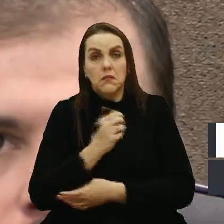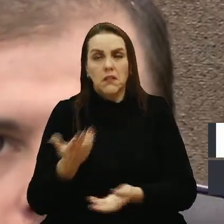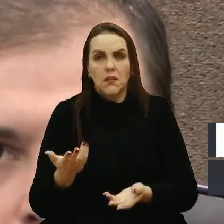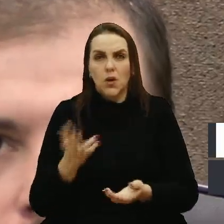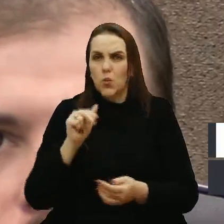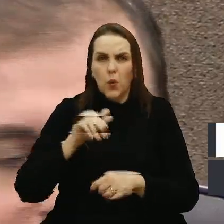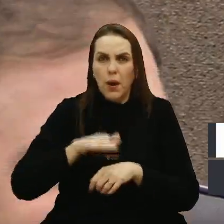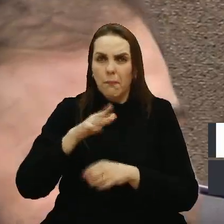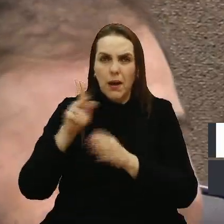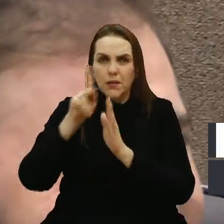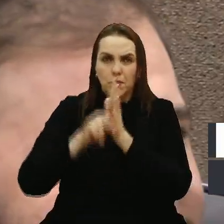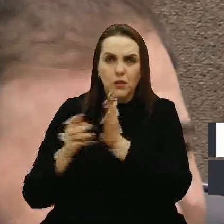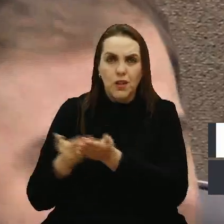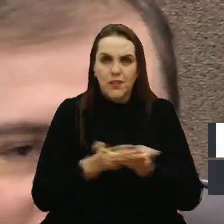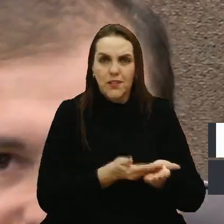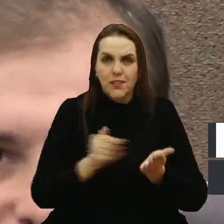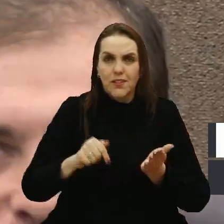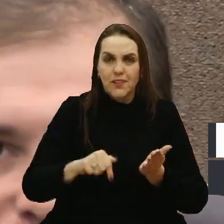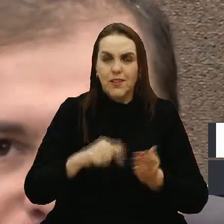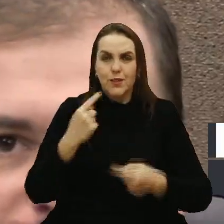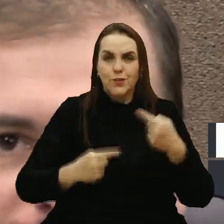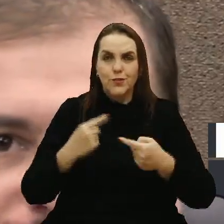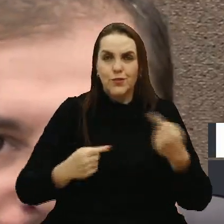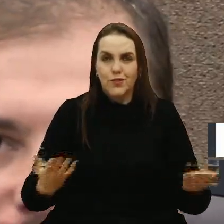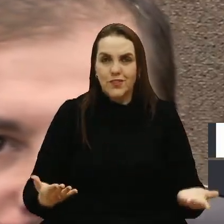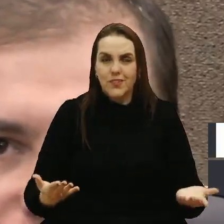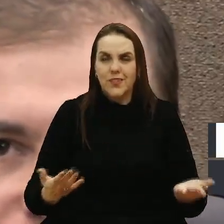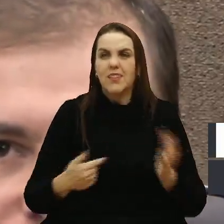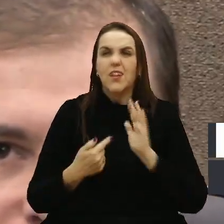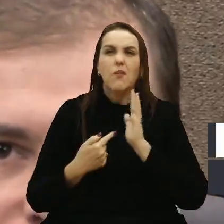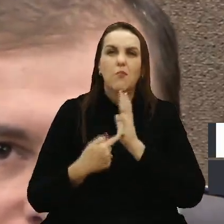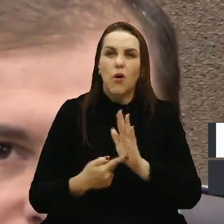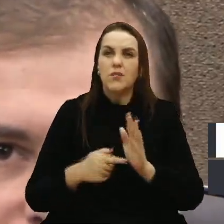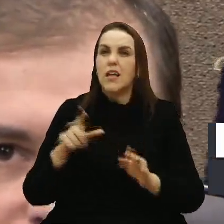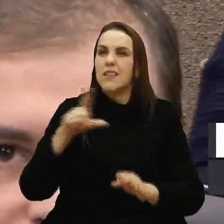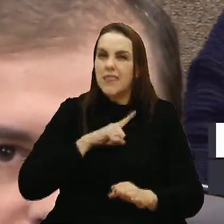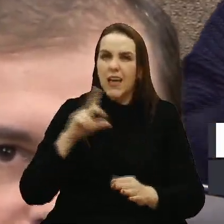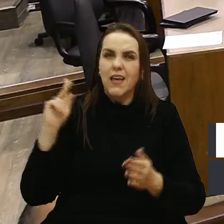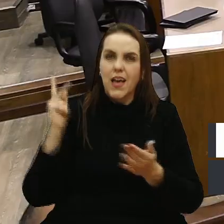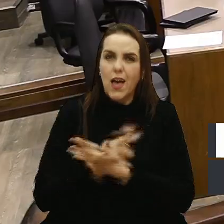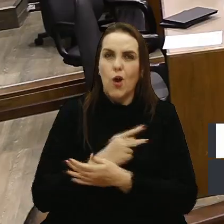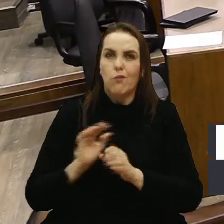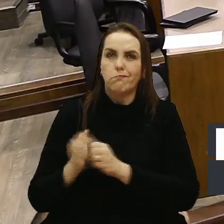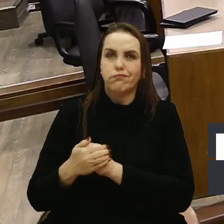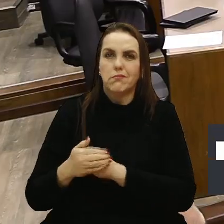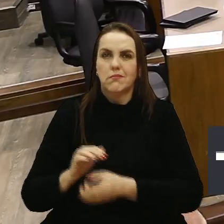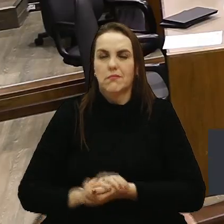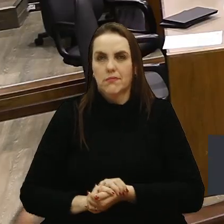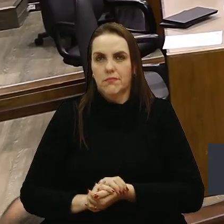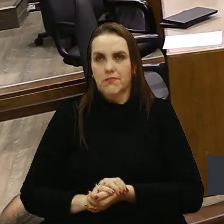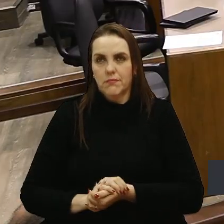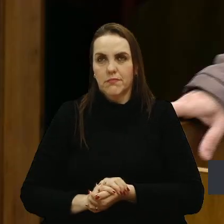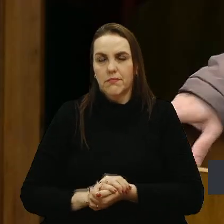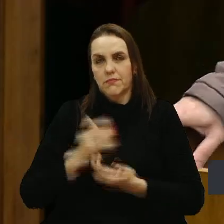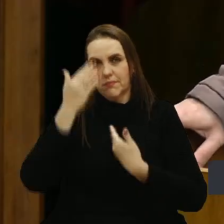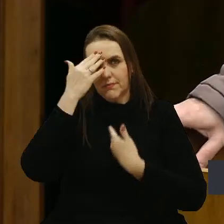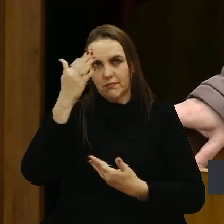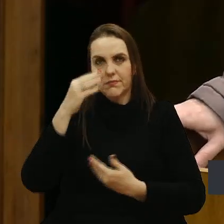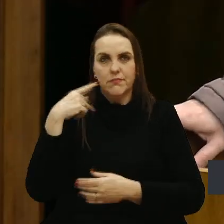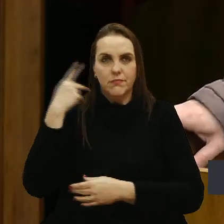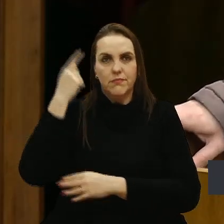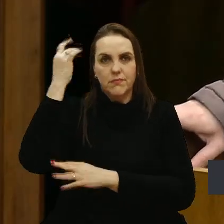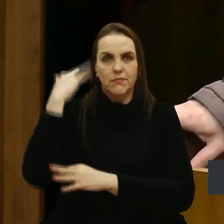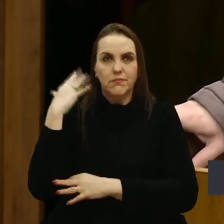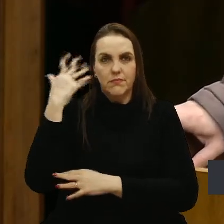mais veio o projeto do Manha Bosco para a gente discutir. Aí já mostra que tem coisa errada. Obrigada. Muito obrigado, vereadora Daiane. Então, bom, tomara